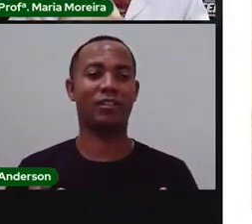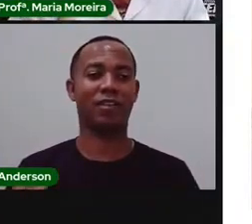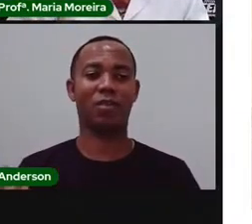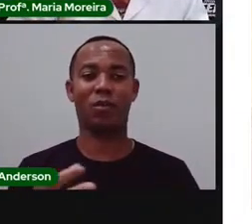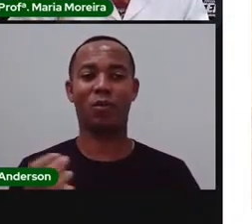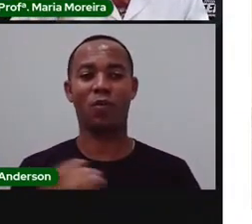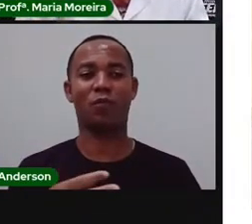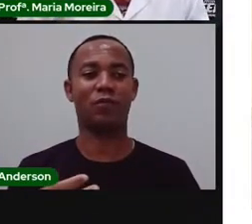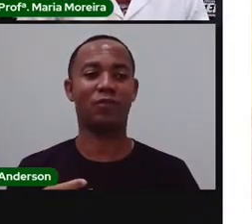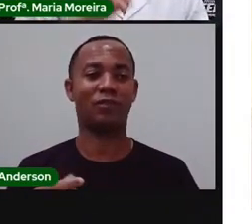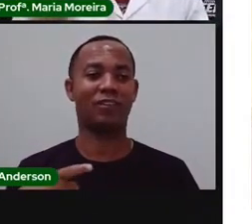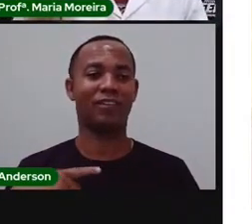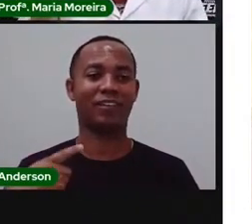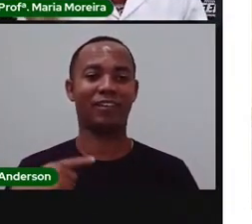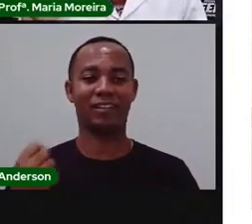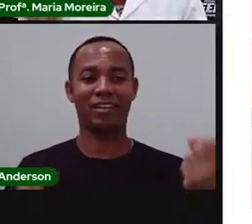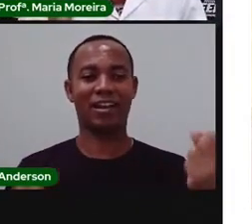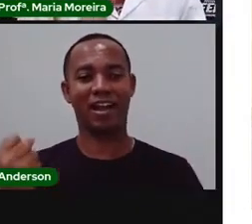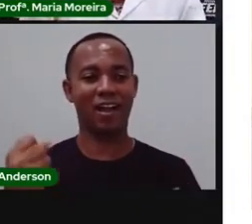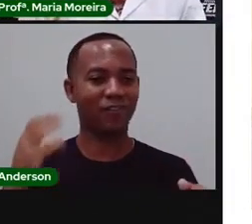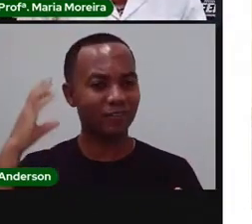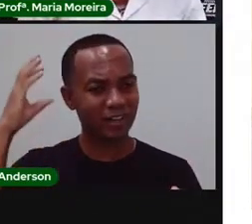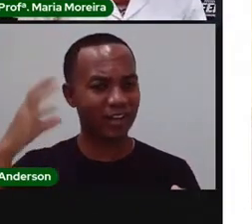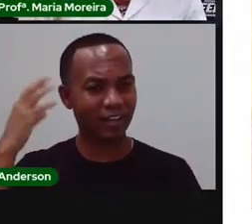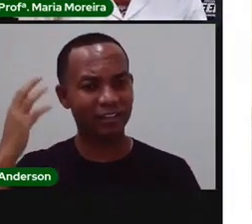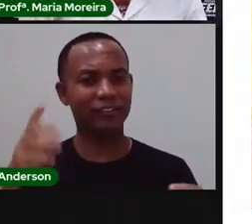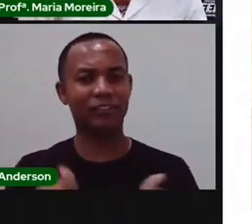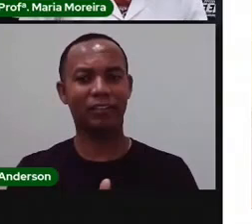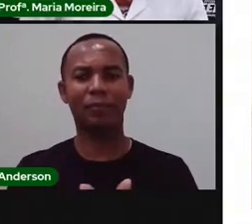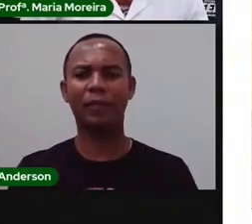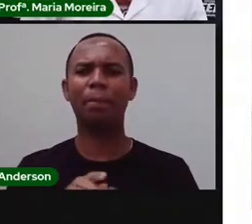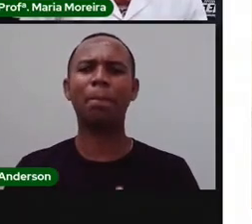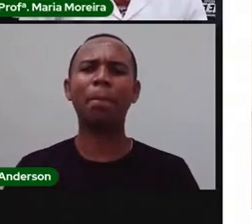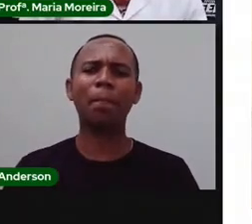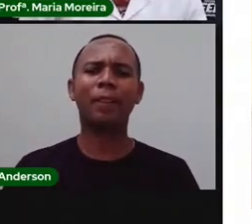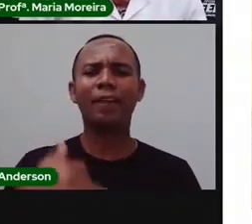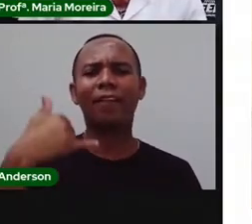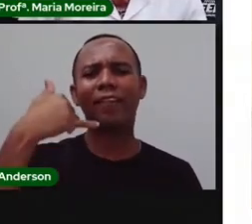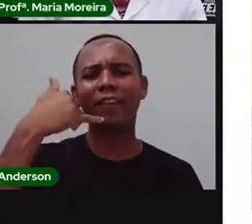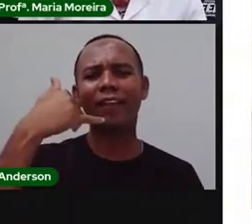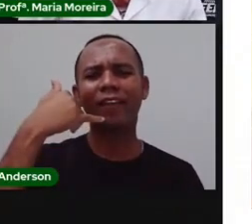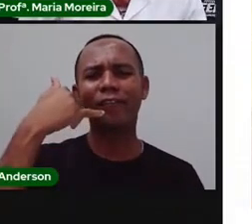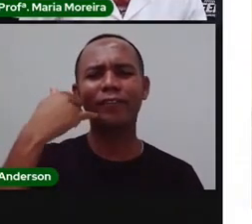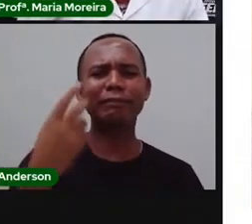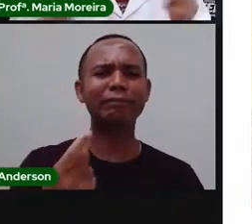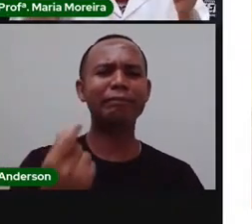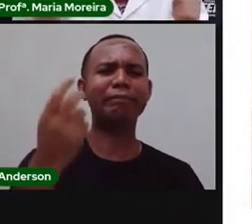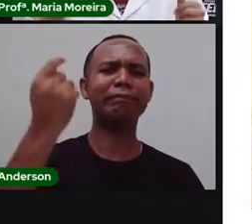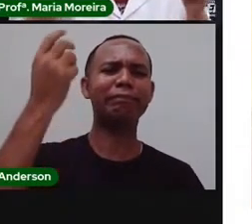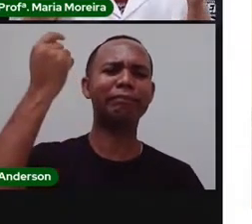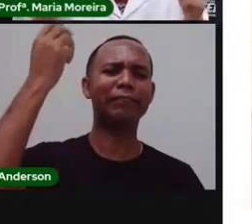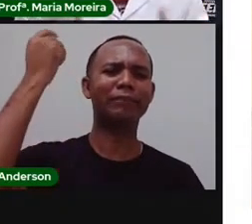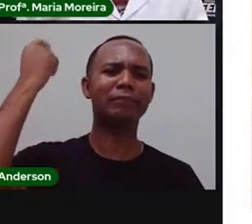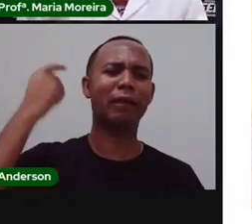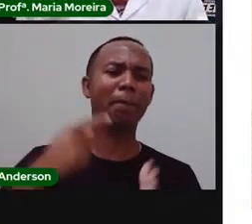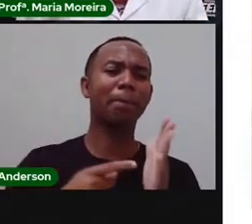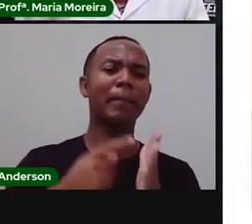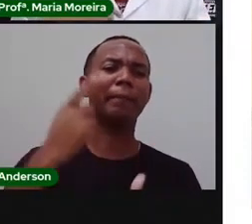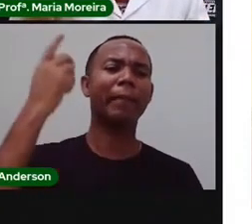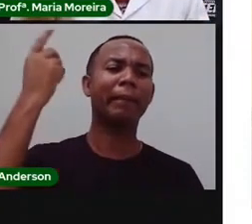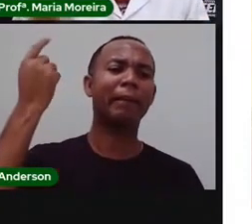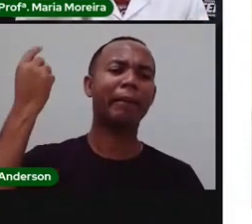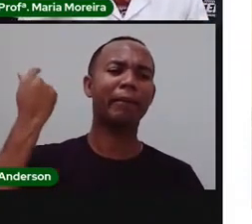está na casa da gente. E do ladinho aí também a gente tem um telefone, que é um telefone bem antigo, um dos primeiros,